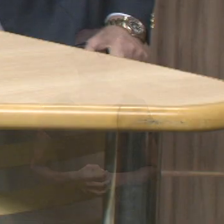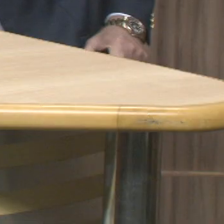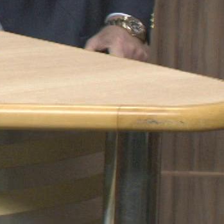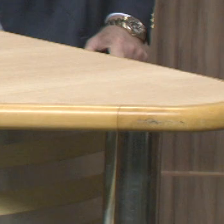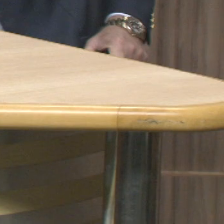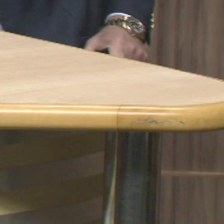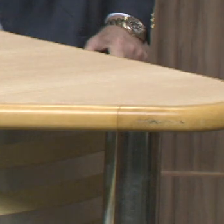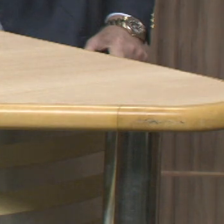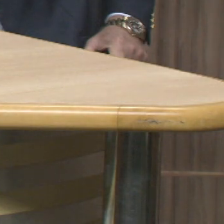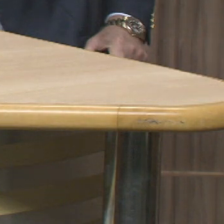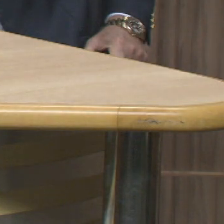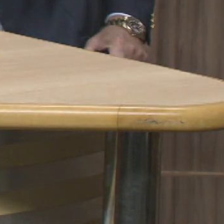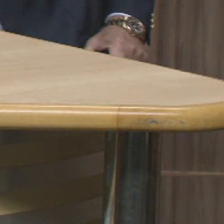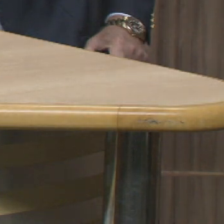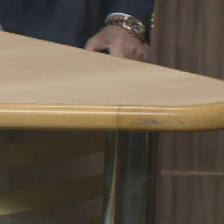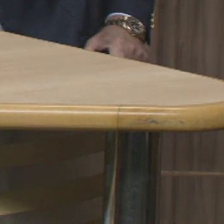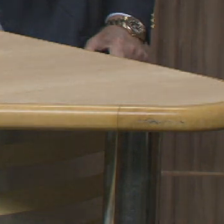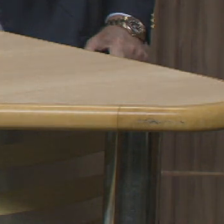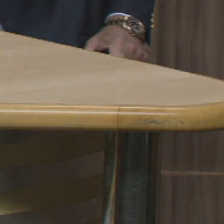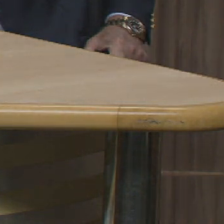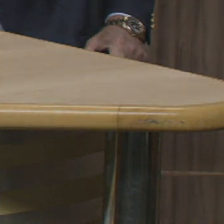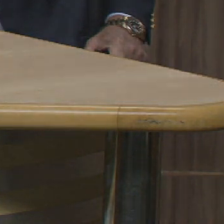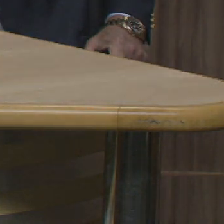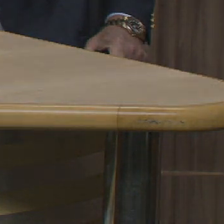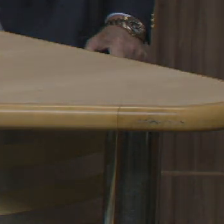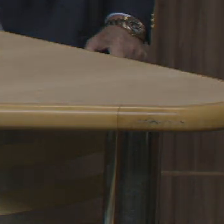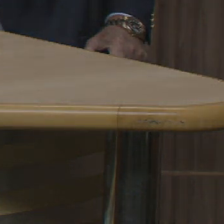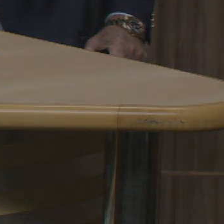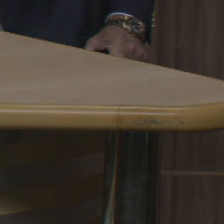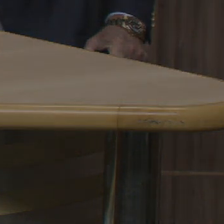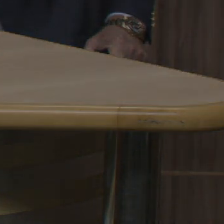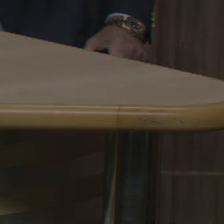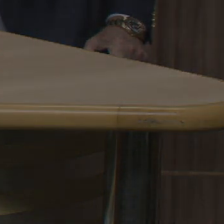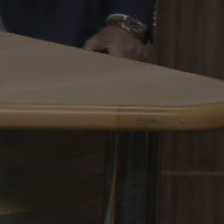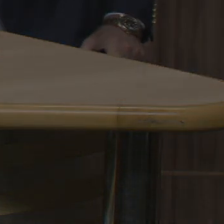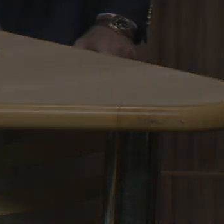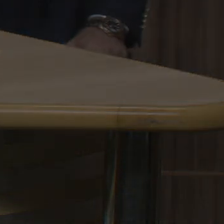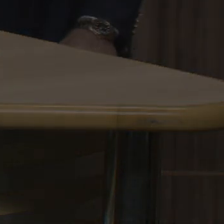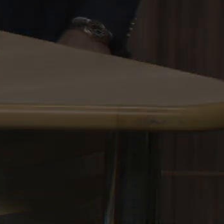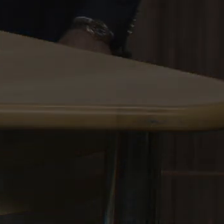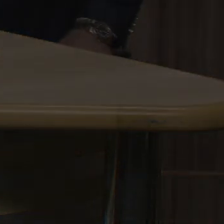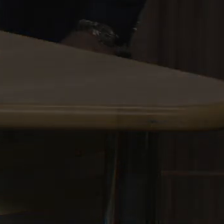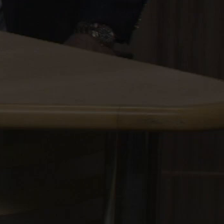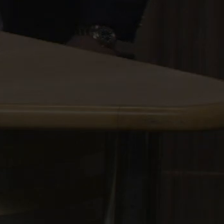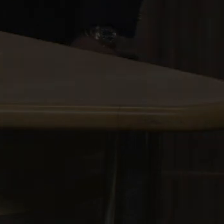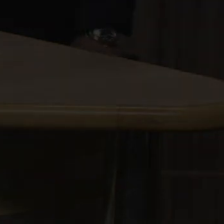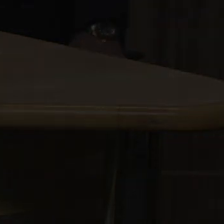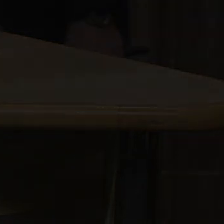Você acabou de assistir na TV Web Manaim Conversas Bíblicas.